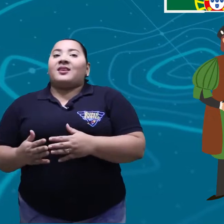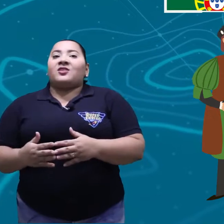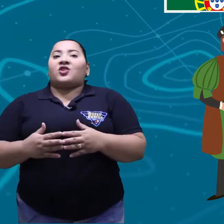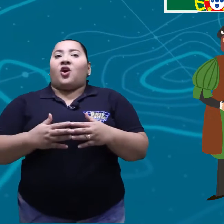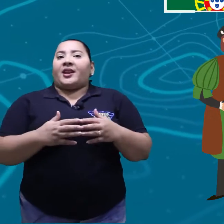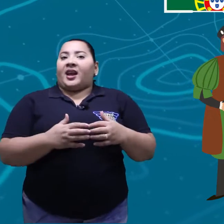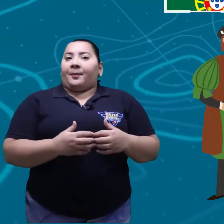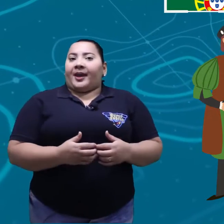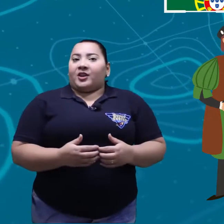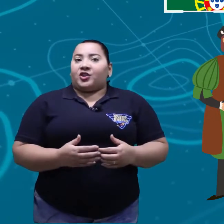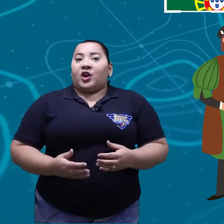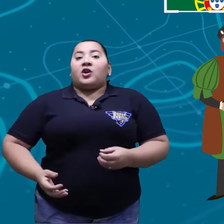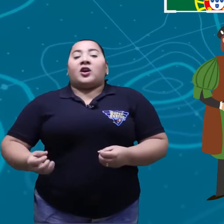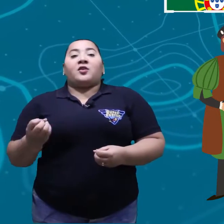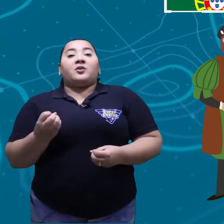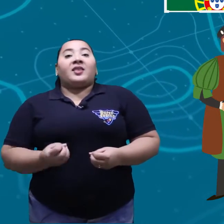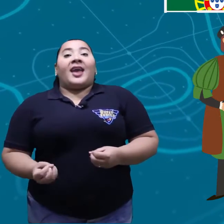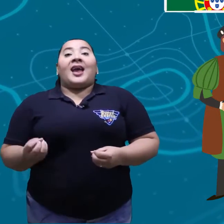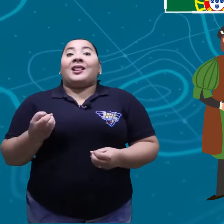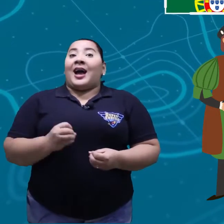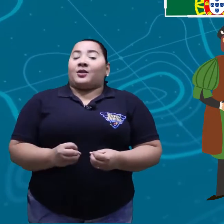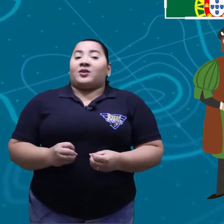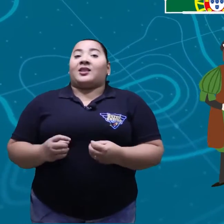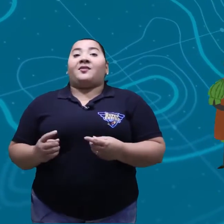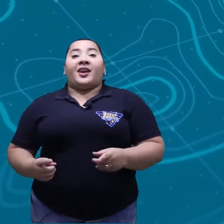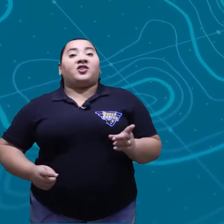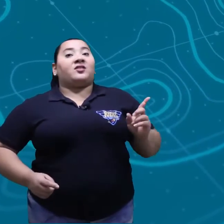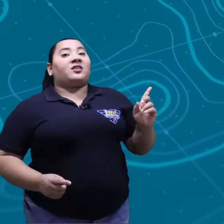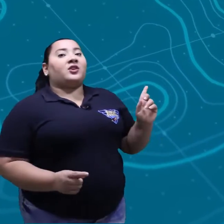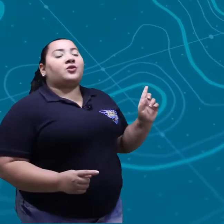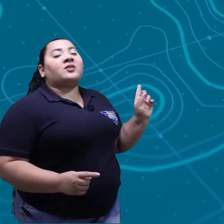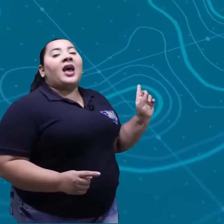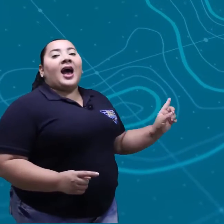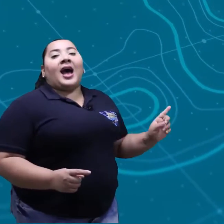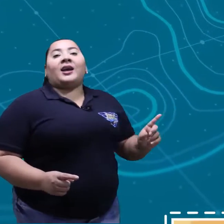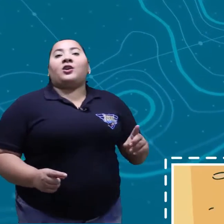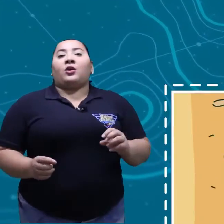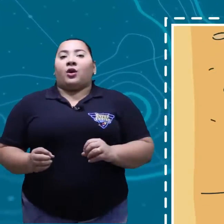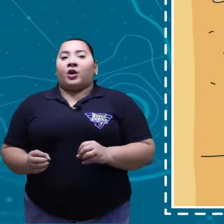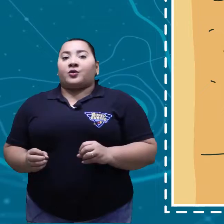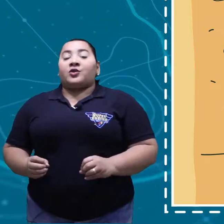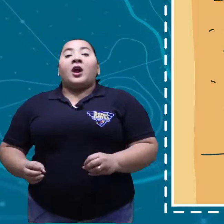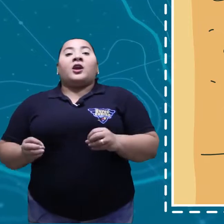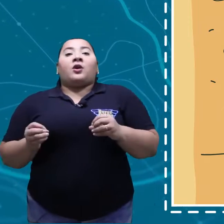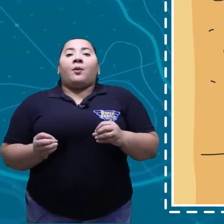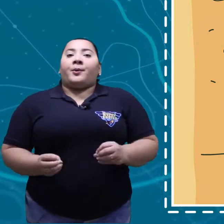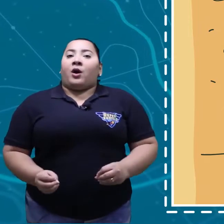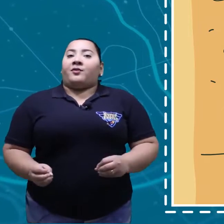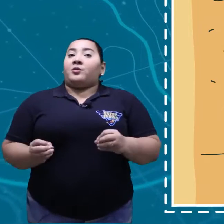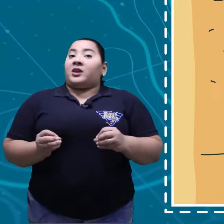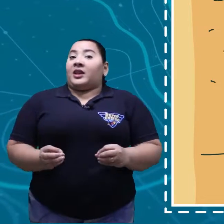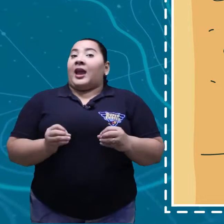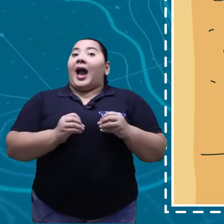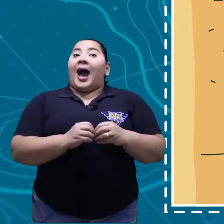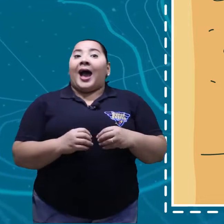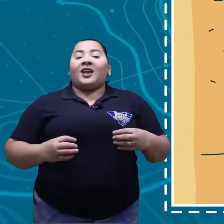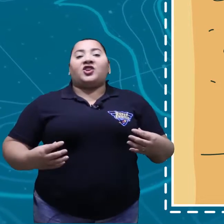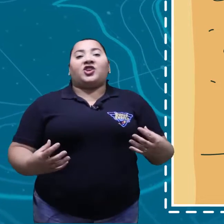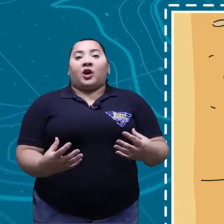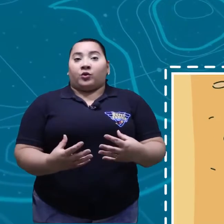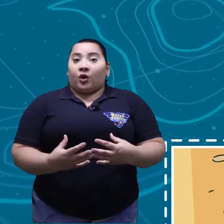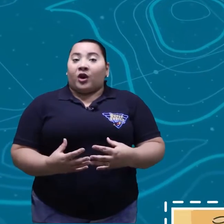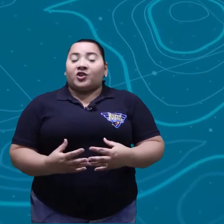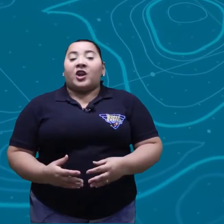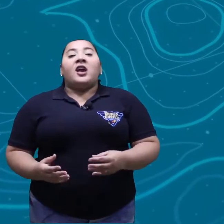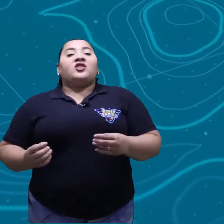mas historicamente nós vamos ter relatos através de sítios arqueológicos que comprovam que a